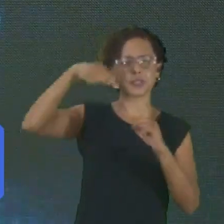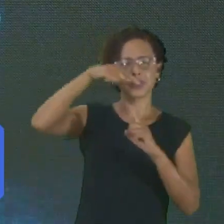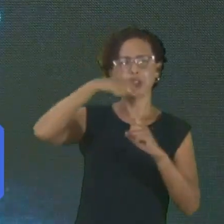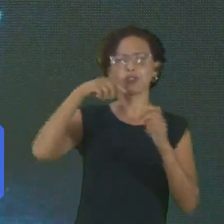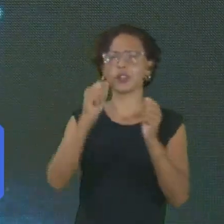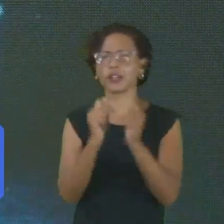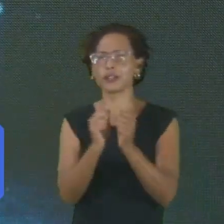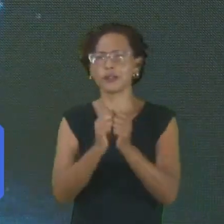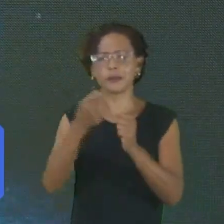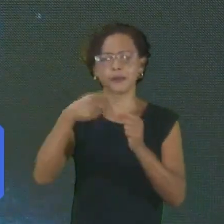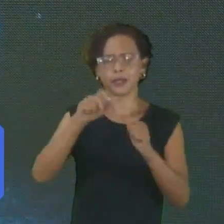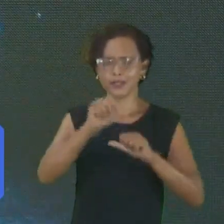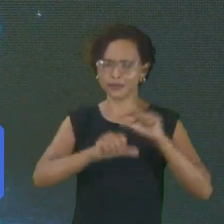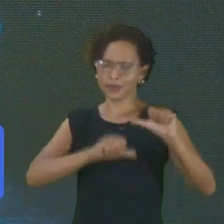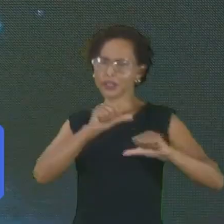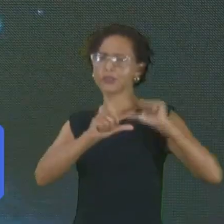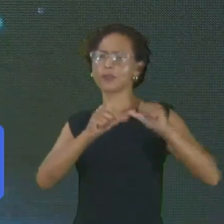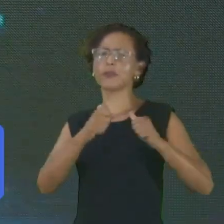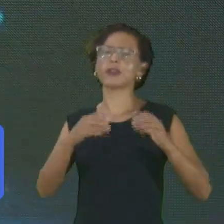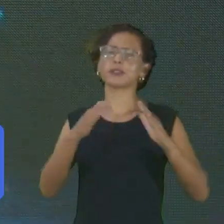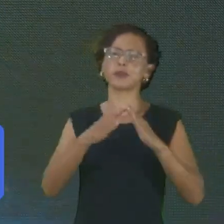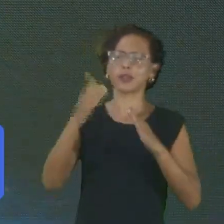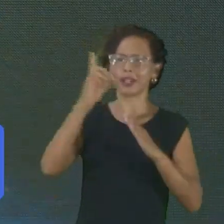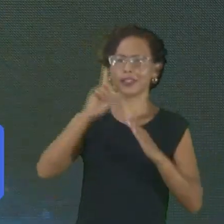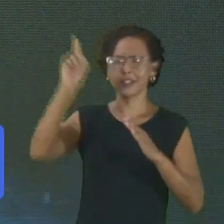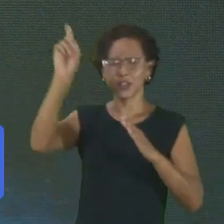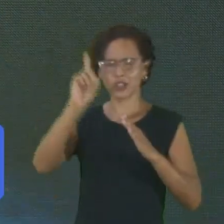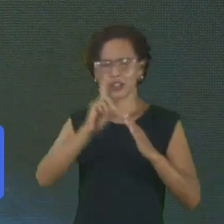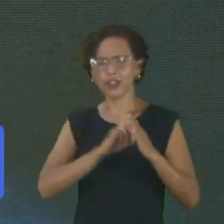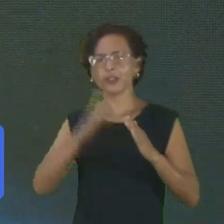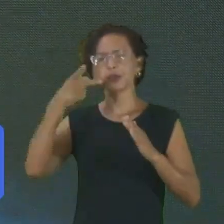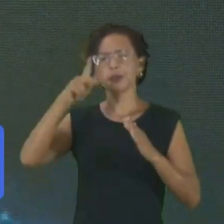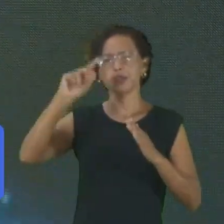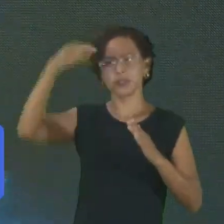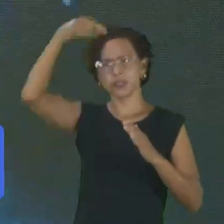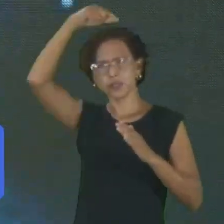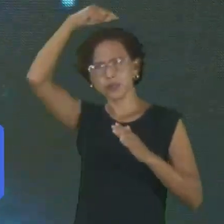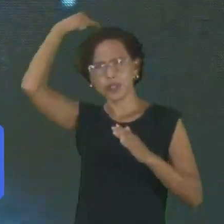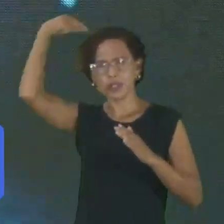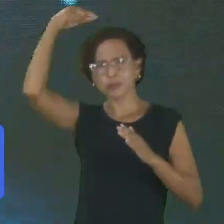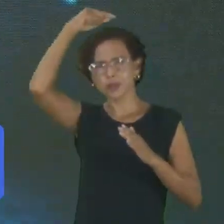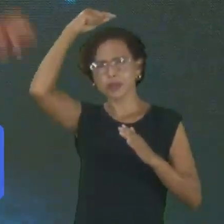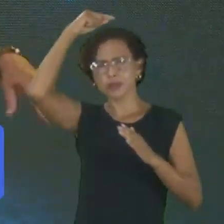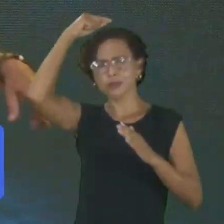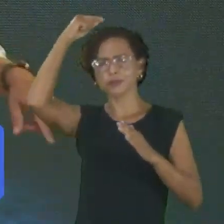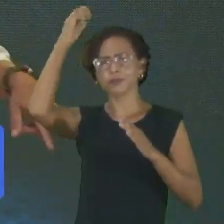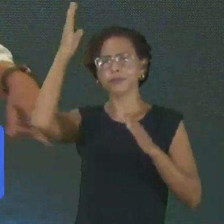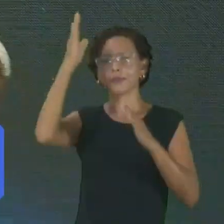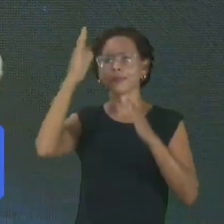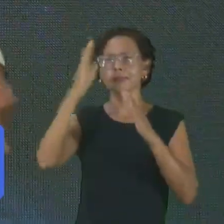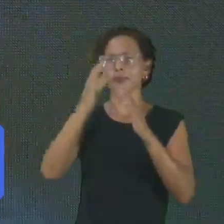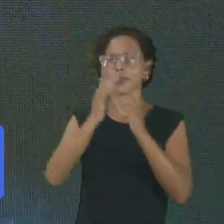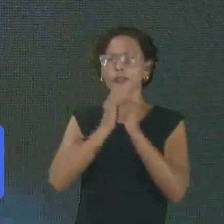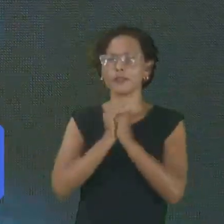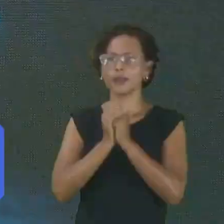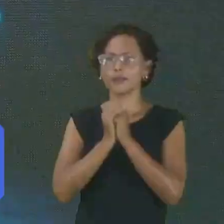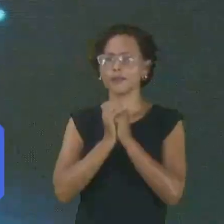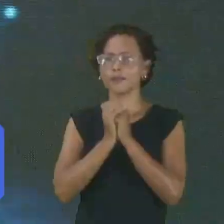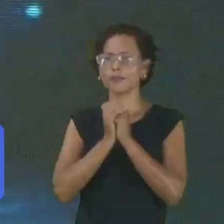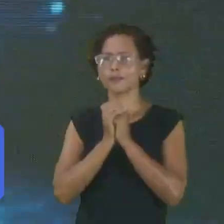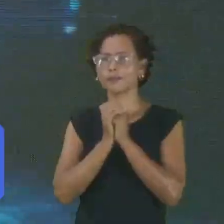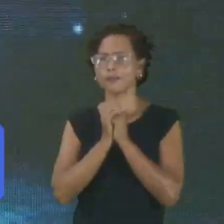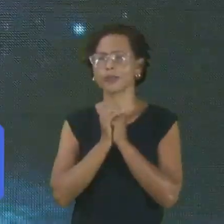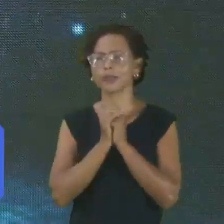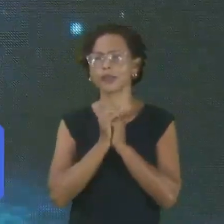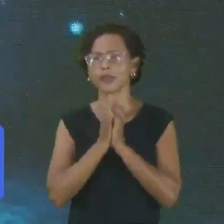Deus por seu Espírito. Quantos dizem amém? Alexandre, melhora só um pouquinho o retorno aqui, por